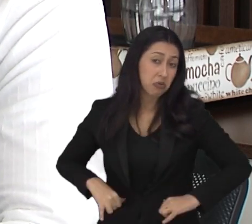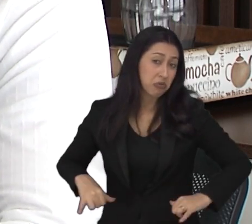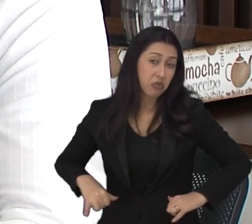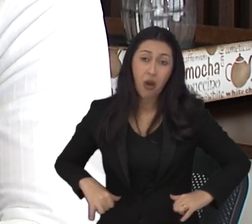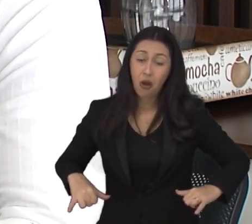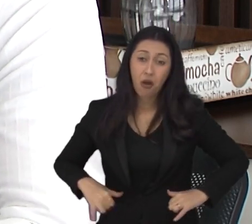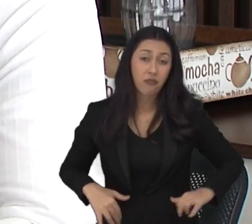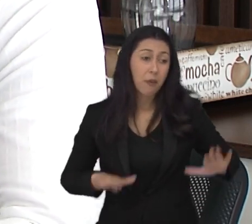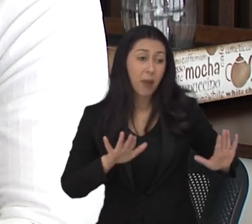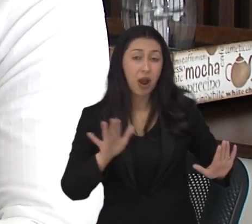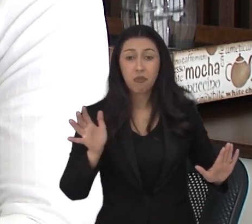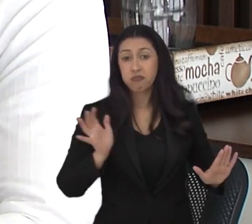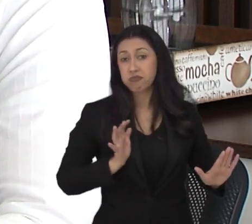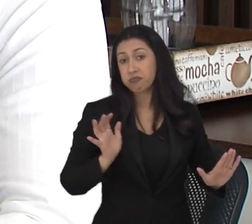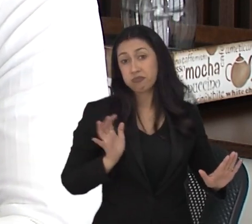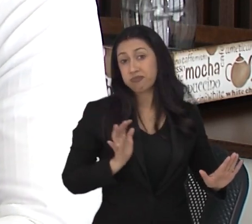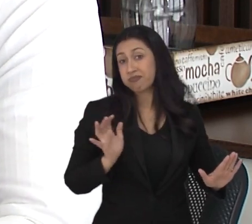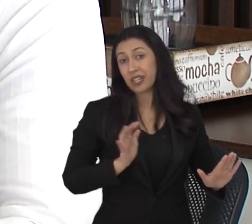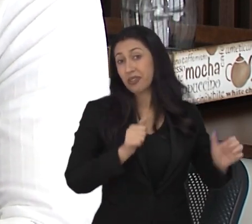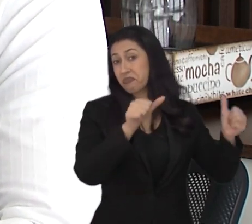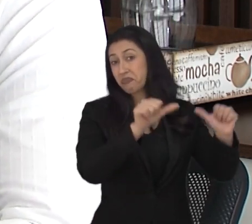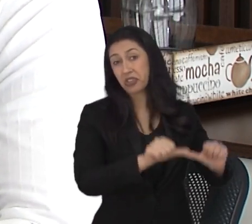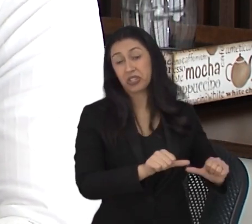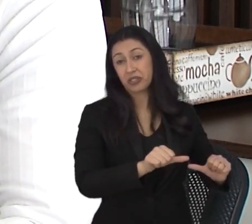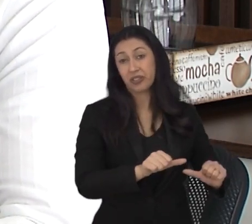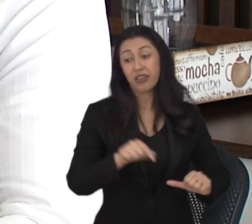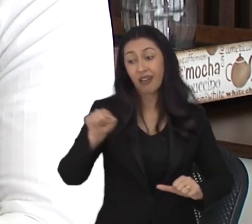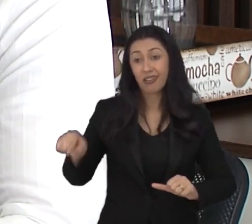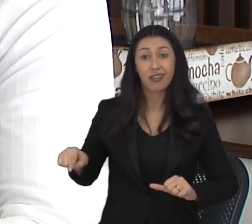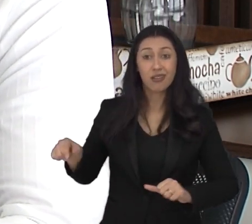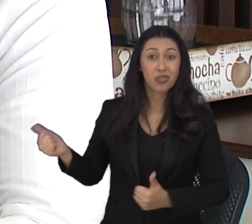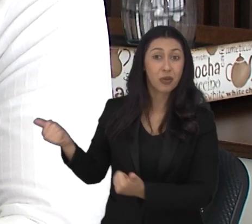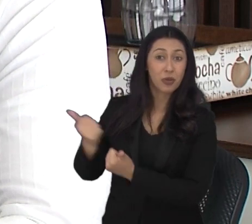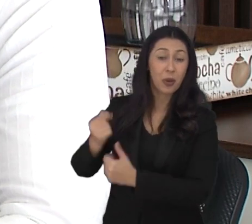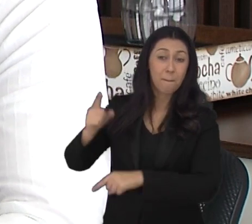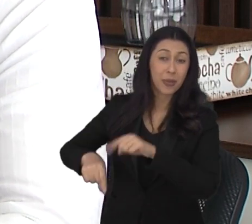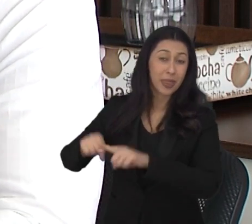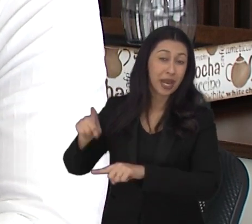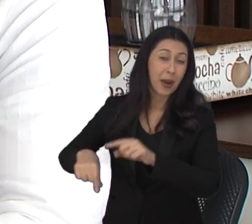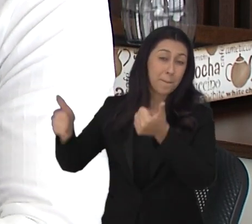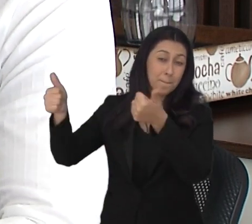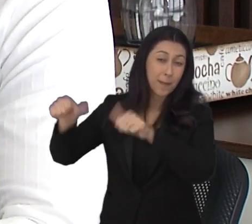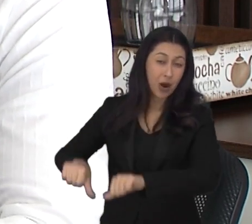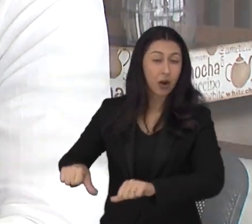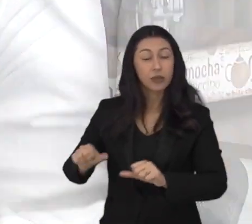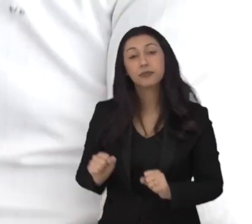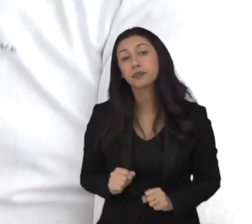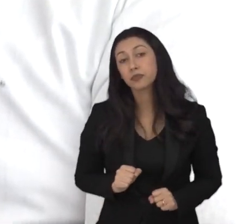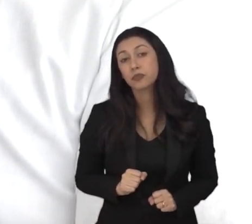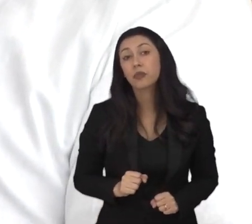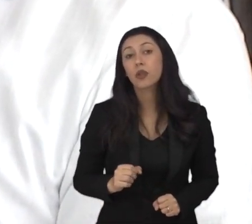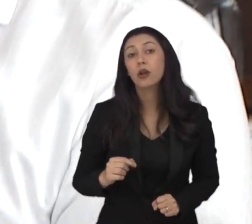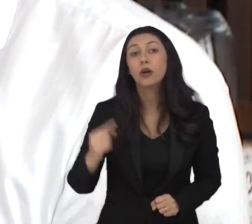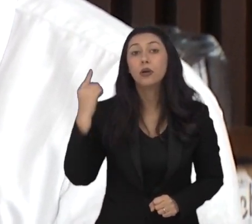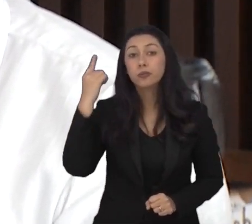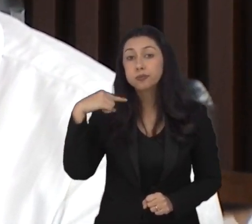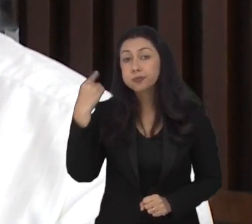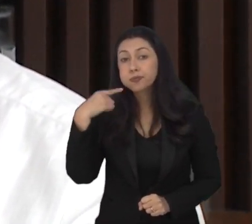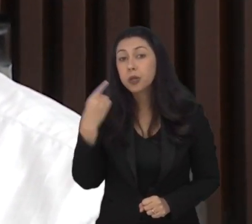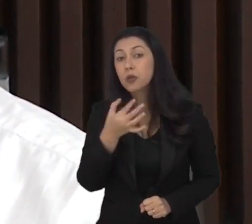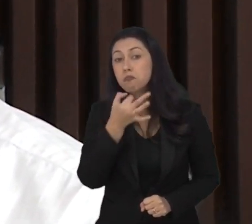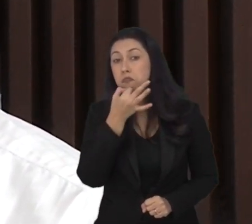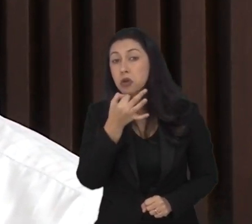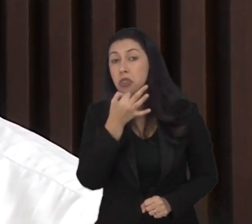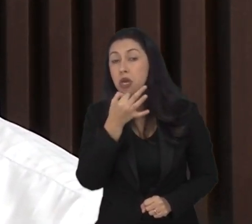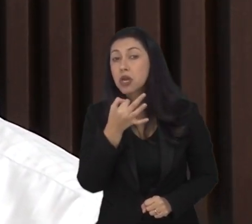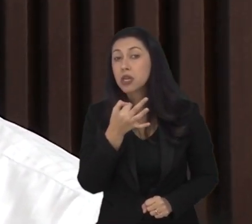pobres acabam correndo o risco de substituir por um produto que vai fazer mais mal ainda. E aí o efeito acaba sendo o reverso. De acordo com o